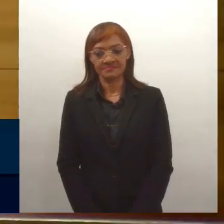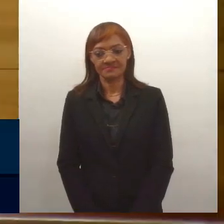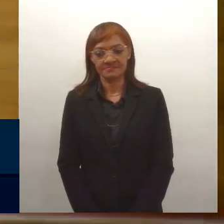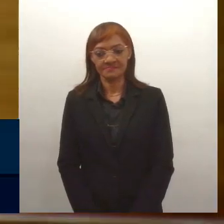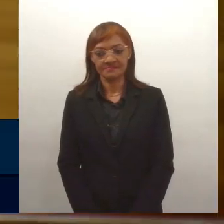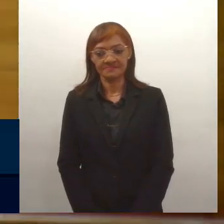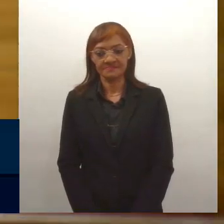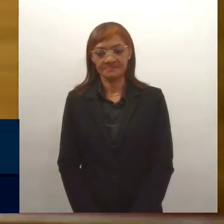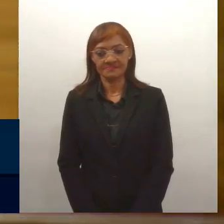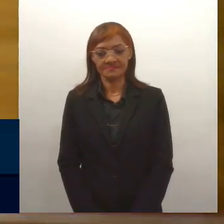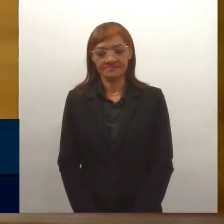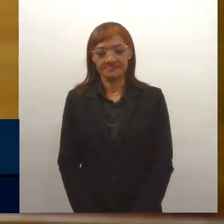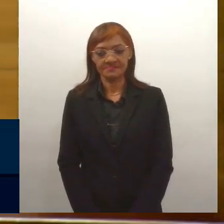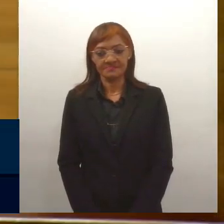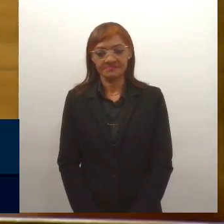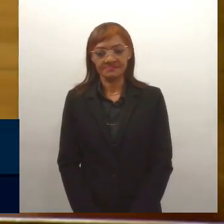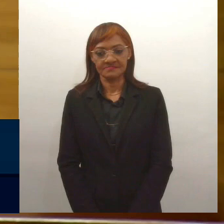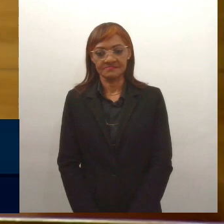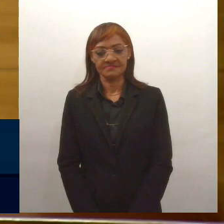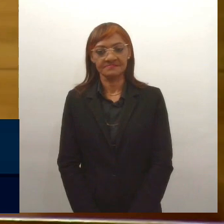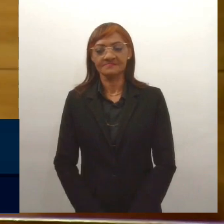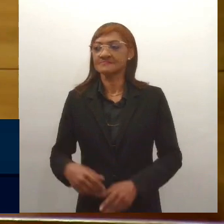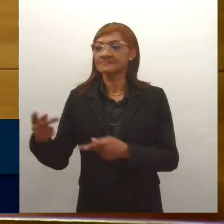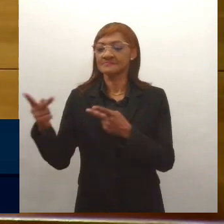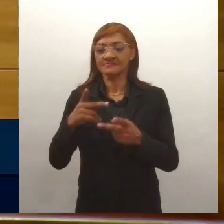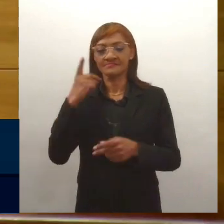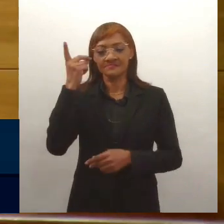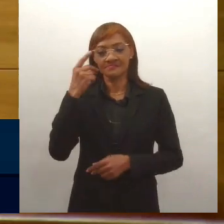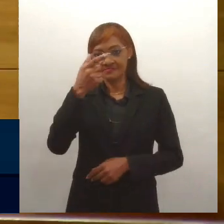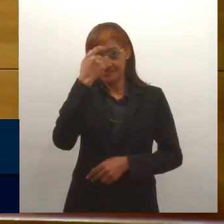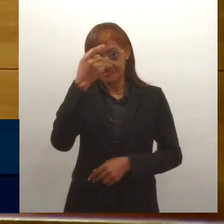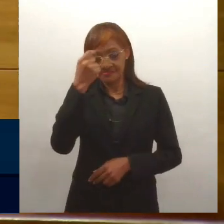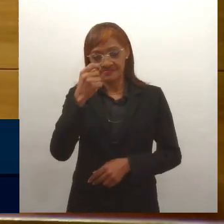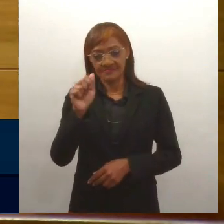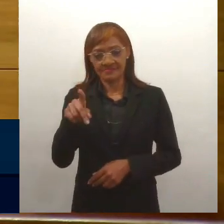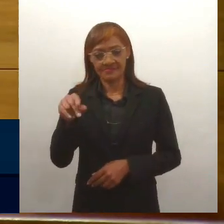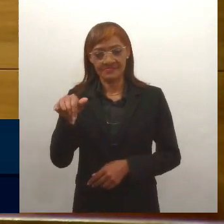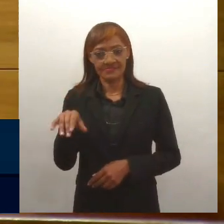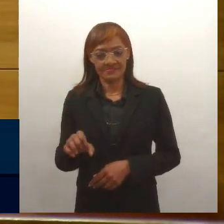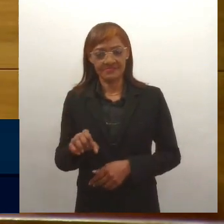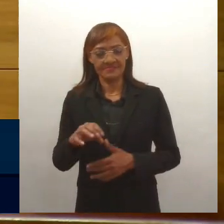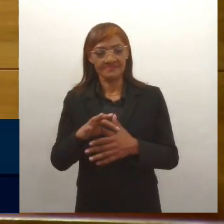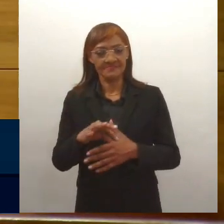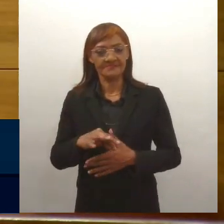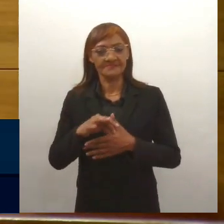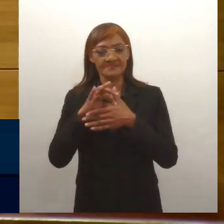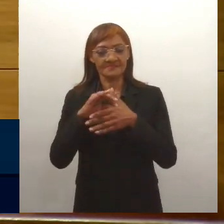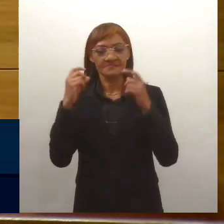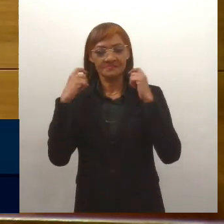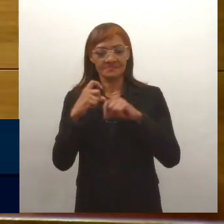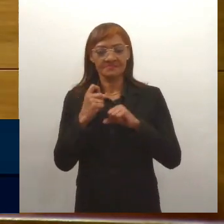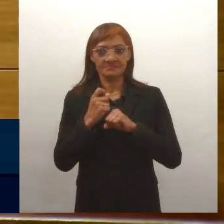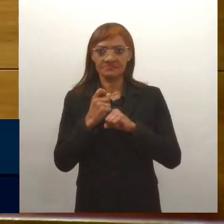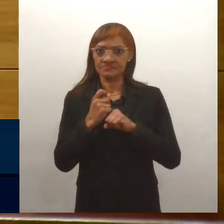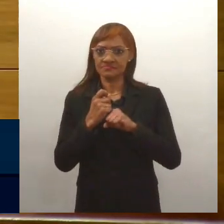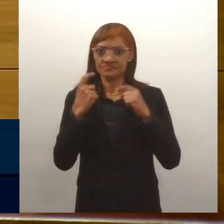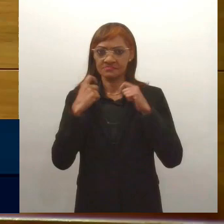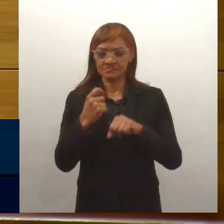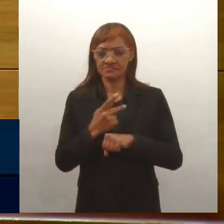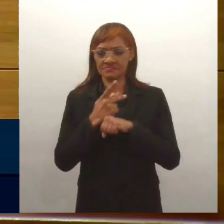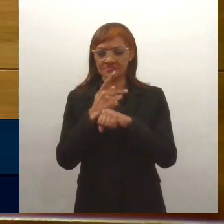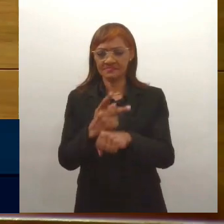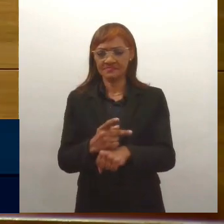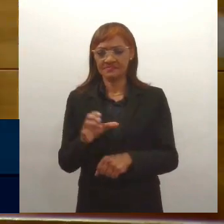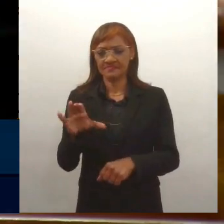Convidamos o deputado Jefferson Andrade para fazer a entrega da medalha ao publicitário Cleon Menezes do Nascimento.